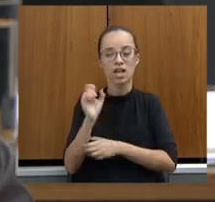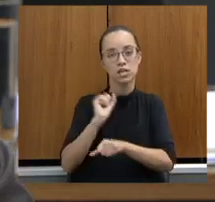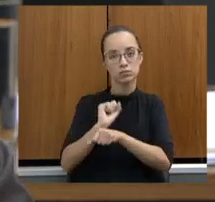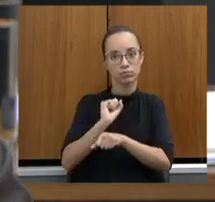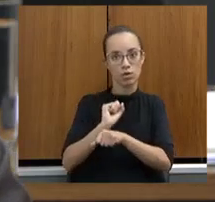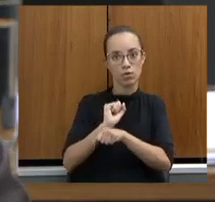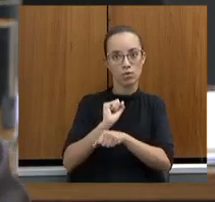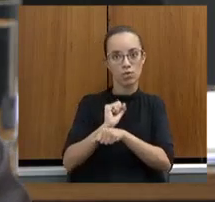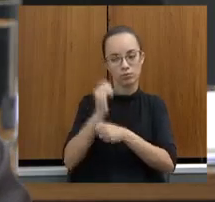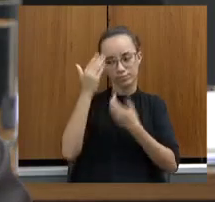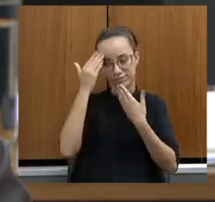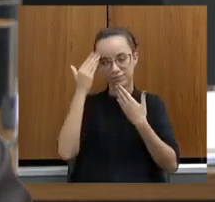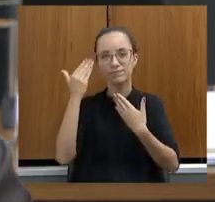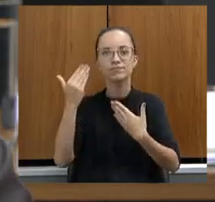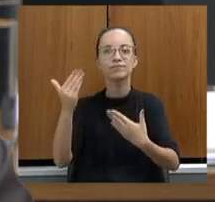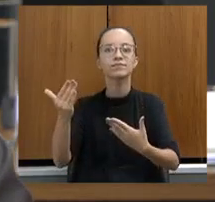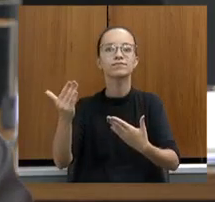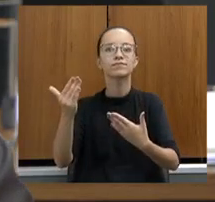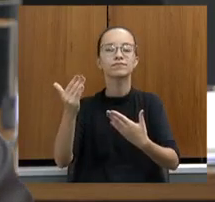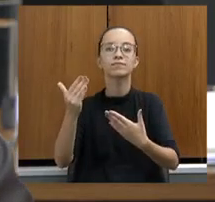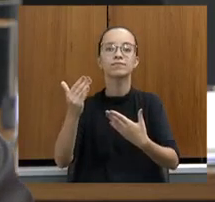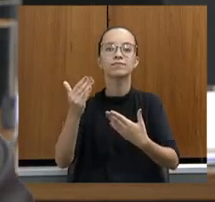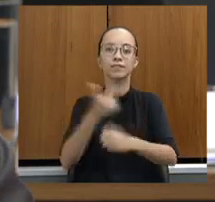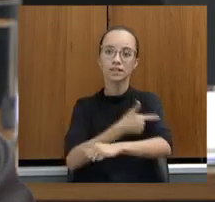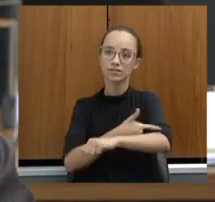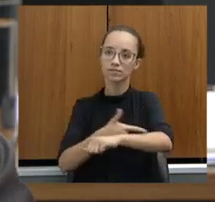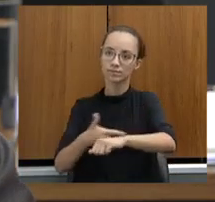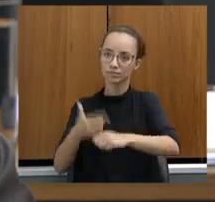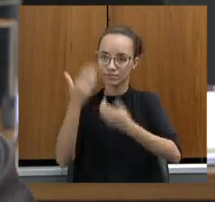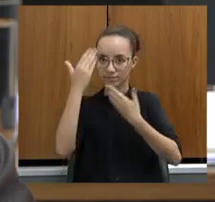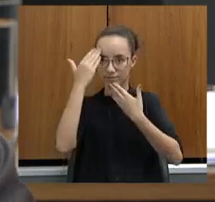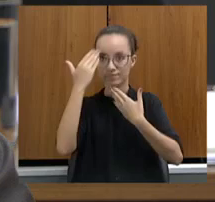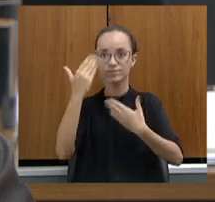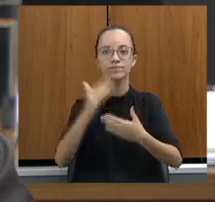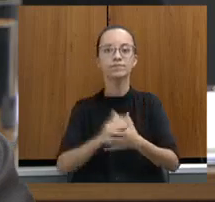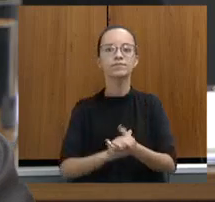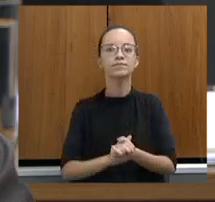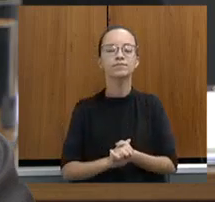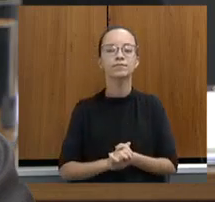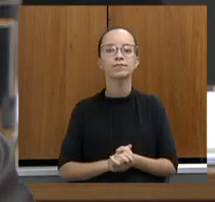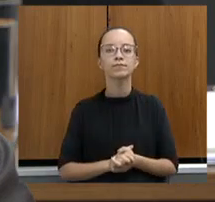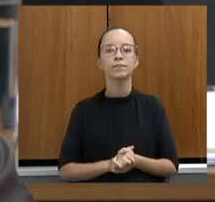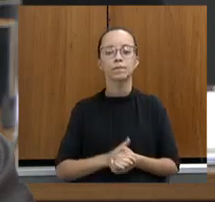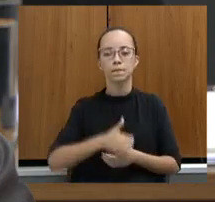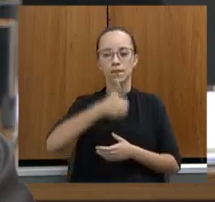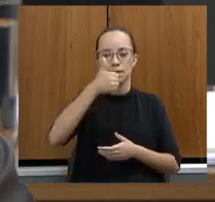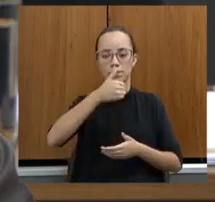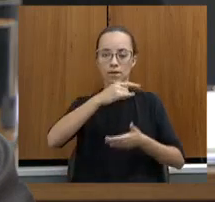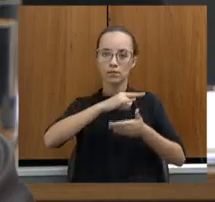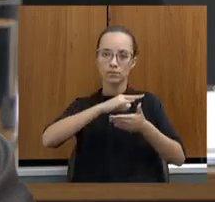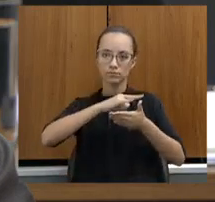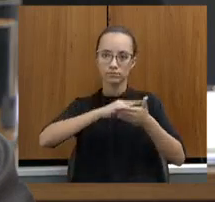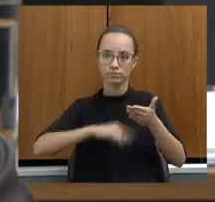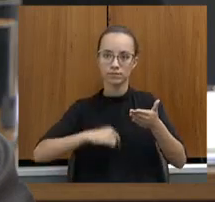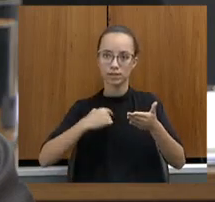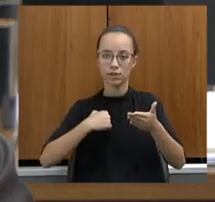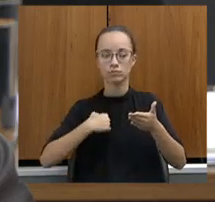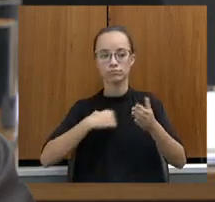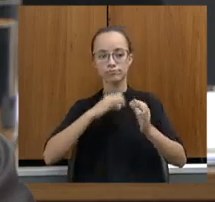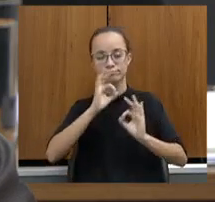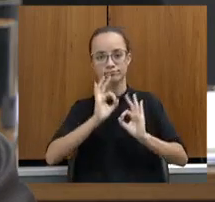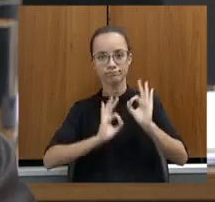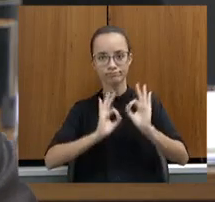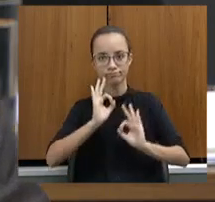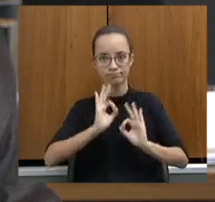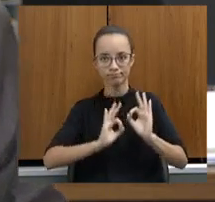então quero agradecer ele também pela gentileza é o primeiro requerimento que elaborei ele